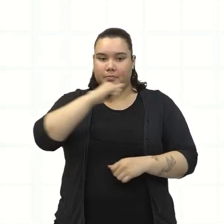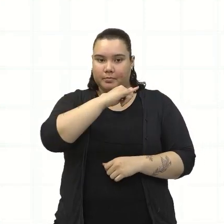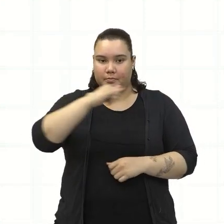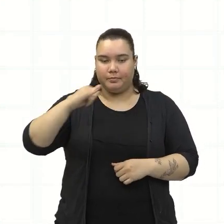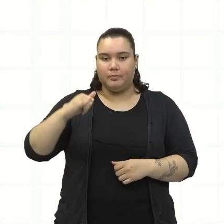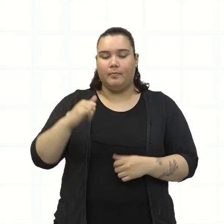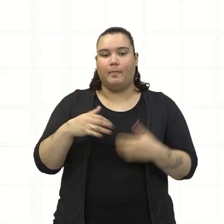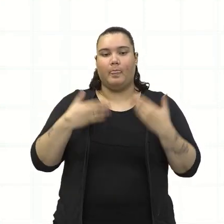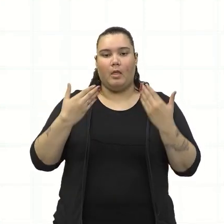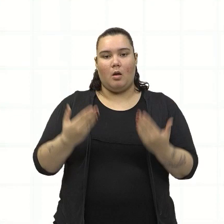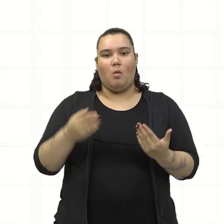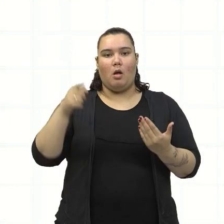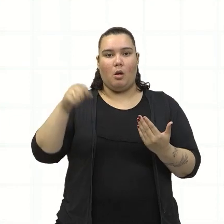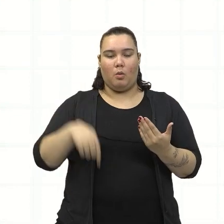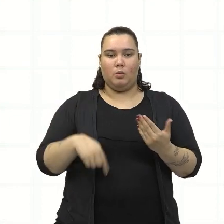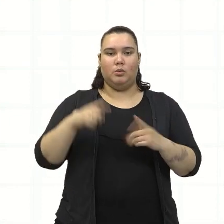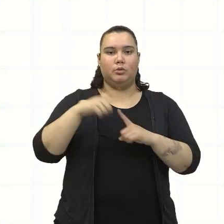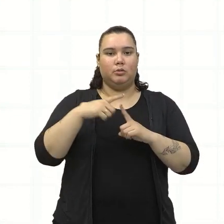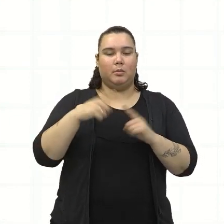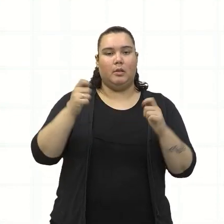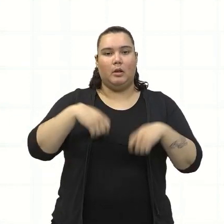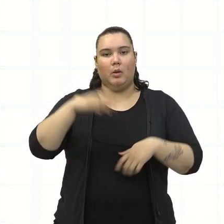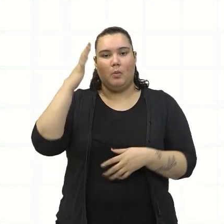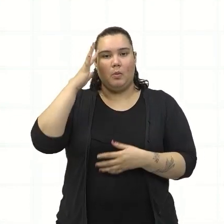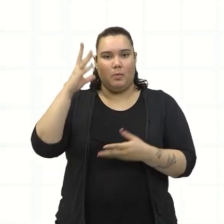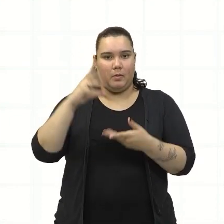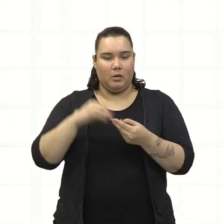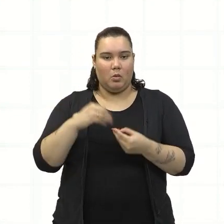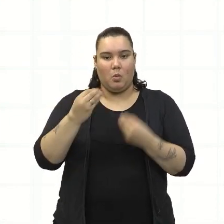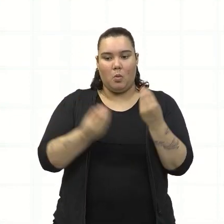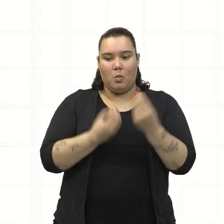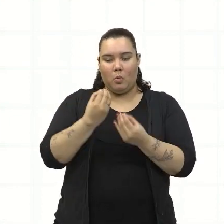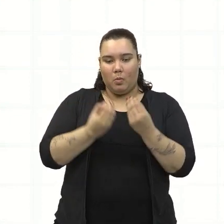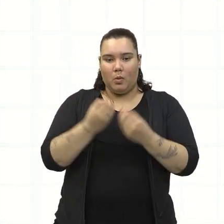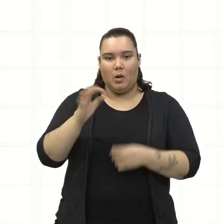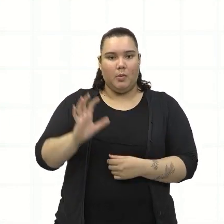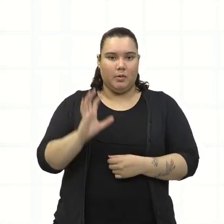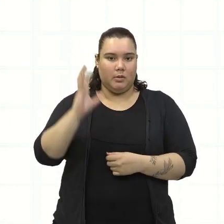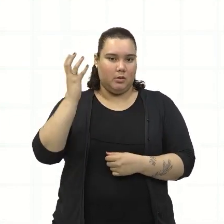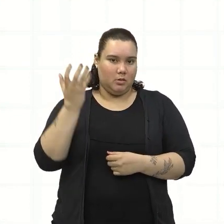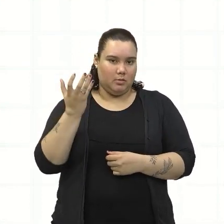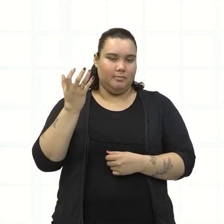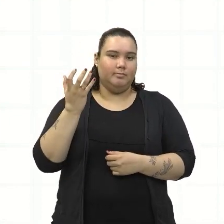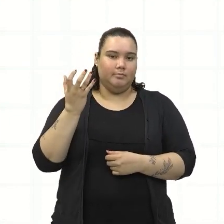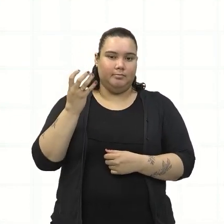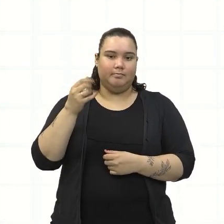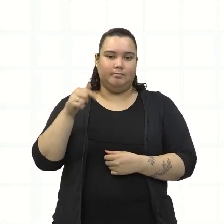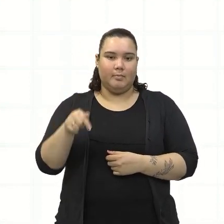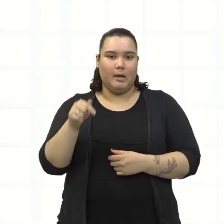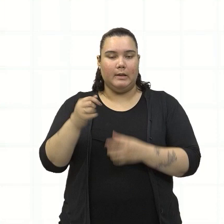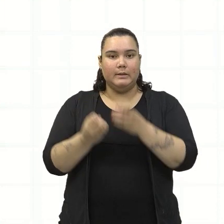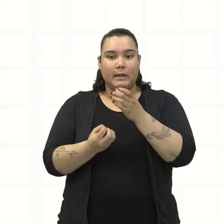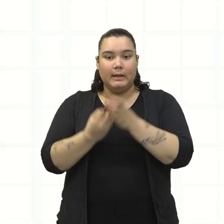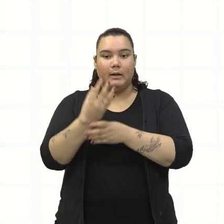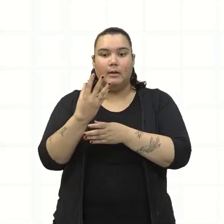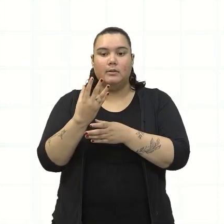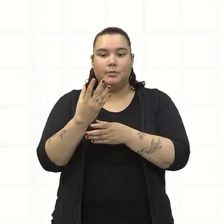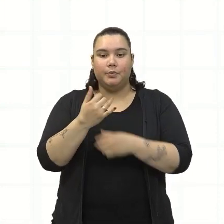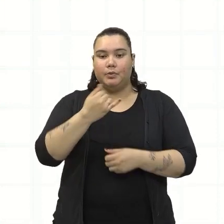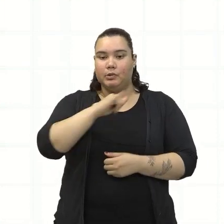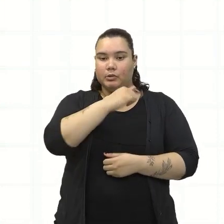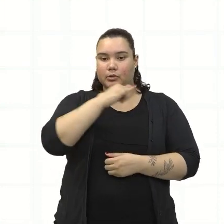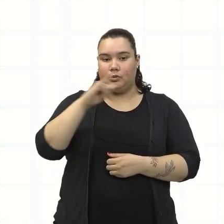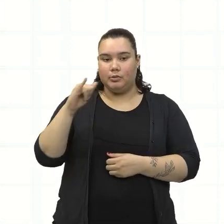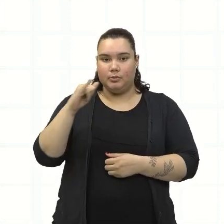gente tem aí um esquema para a gente entender basicamente como que acontece ali a produção de